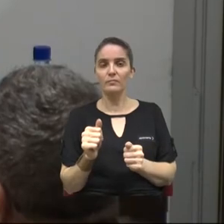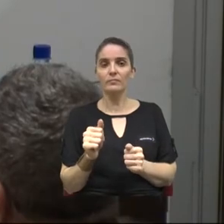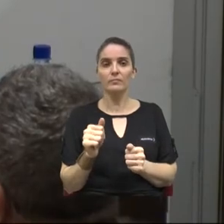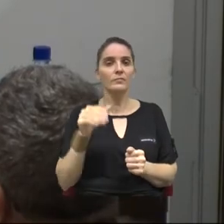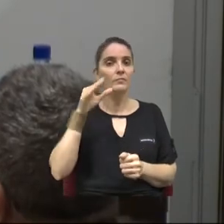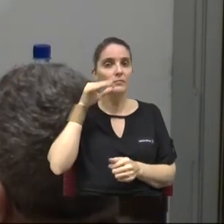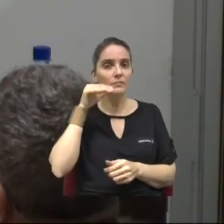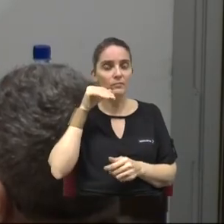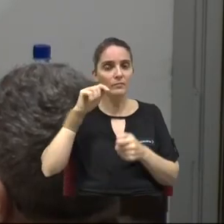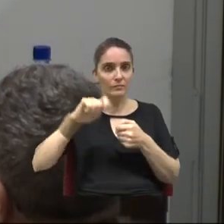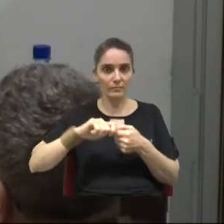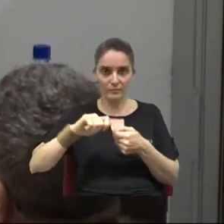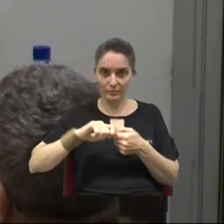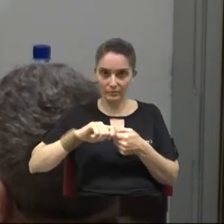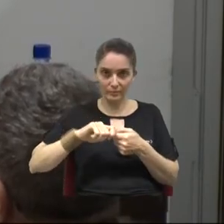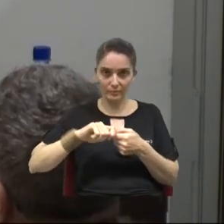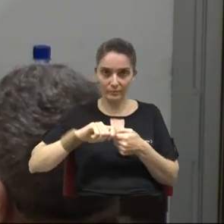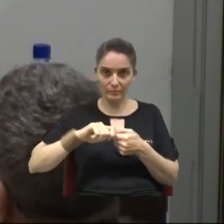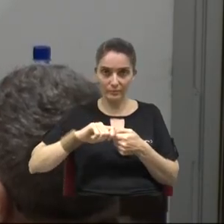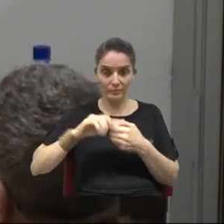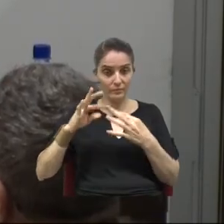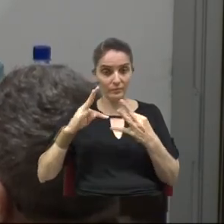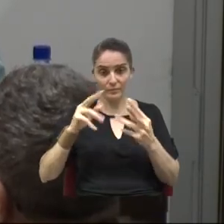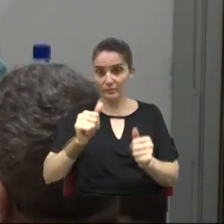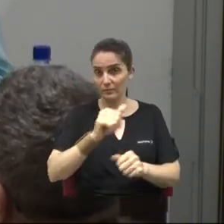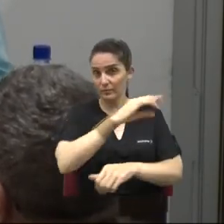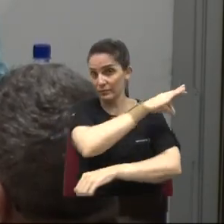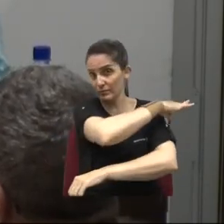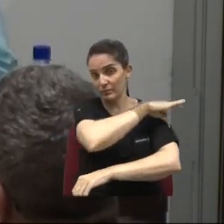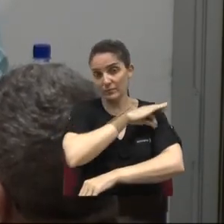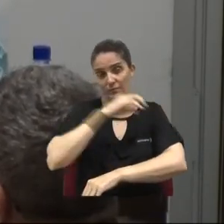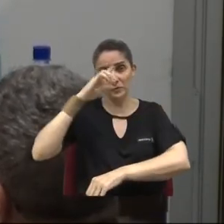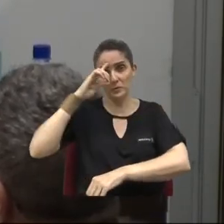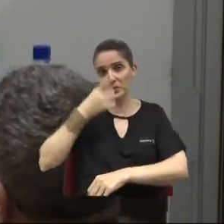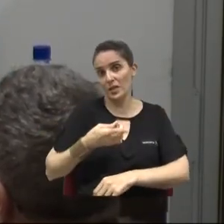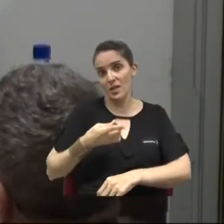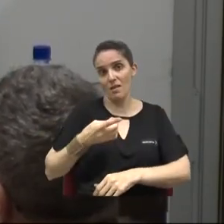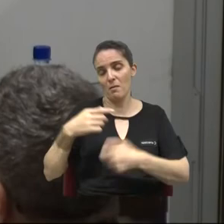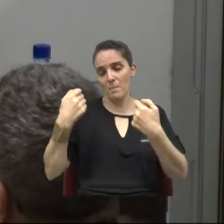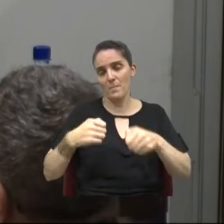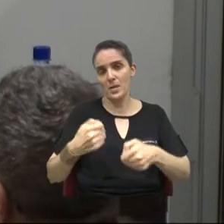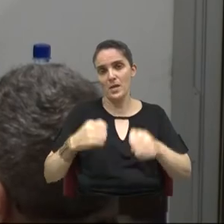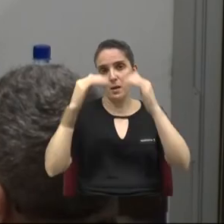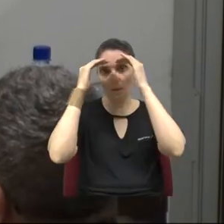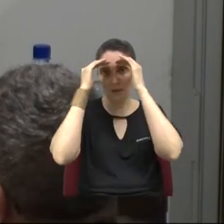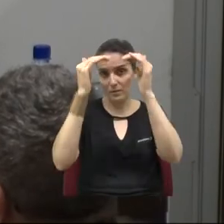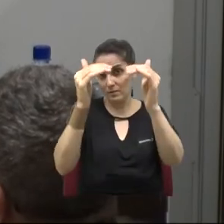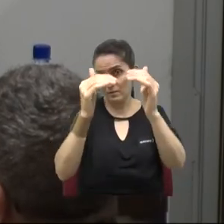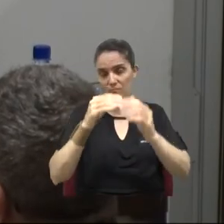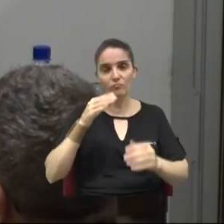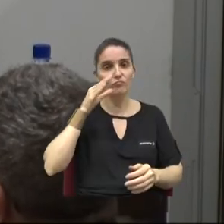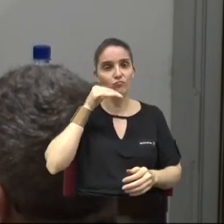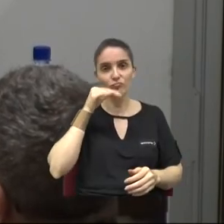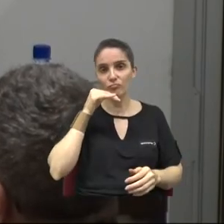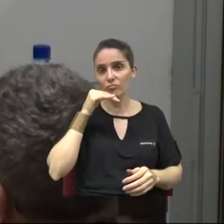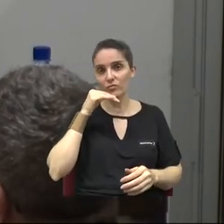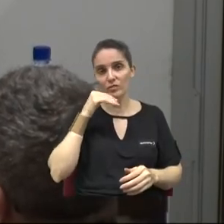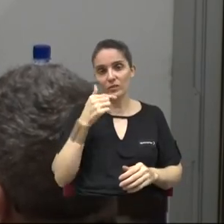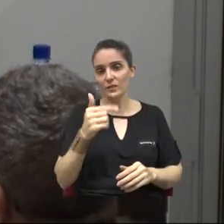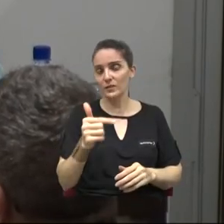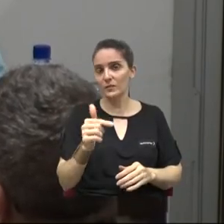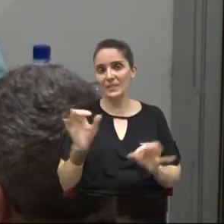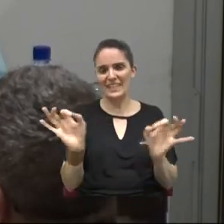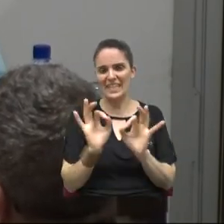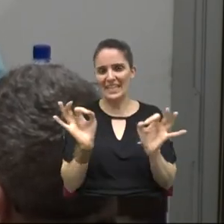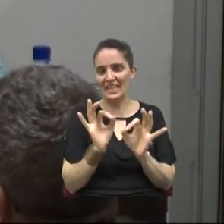do funcionário é o que o patrão manda. Se o patrão mandar, tem que fazer. O servidor não tem que ter atribuição